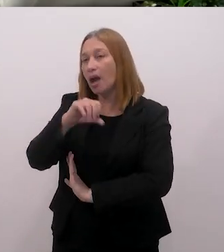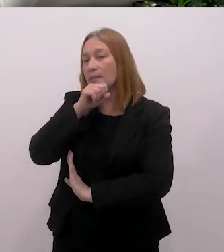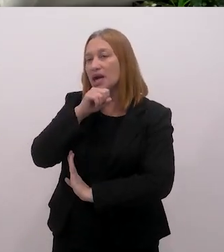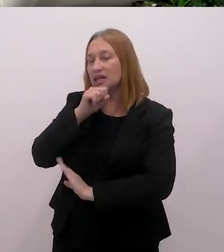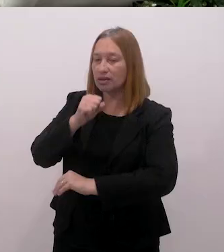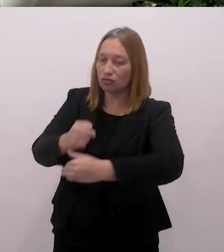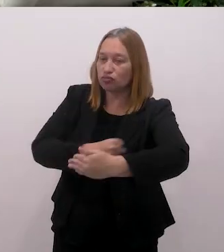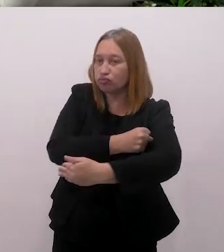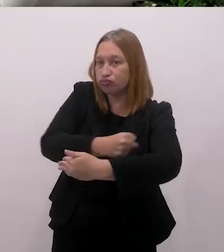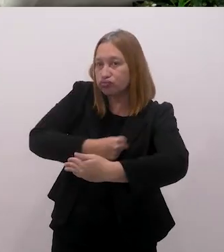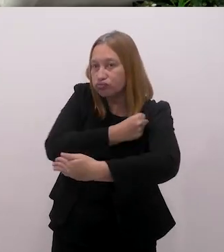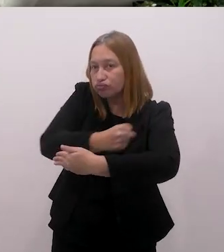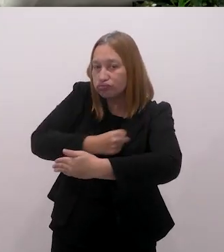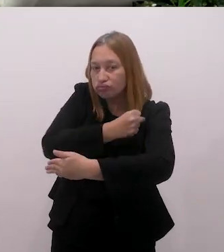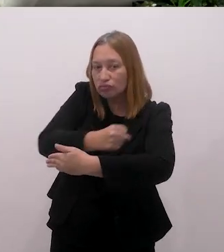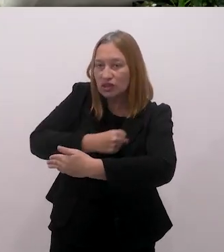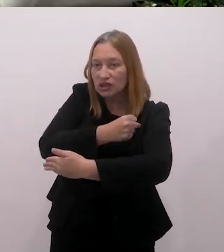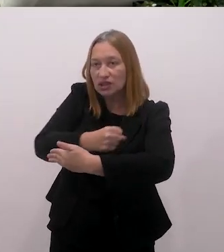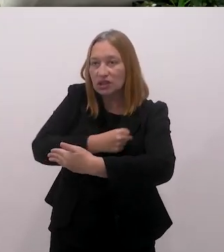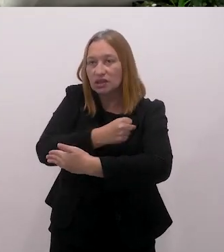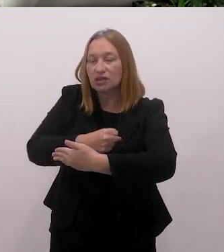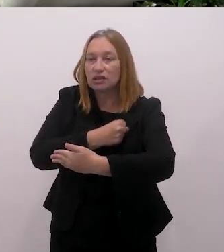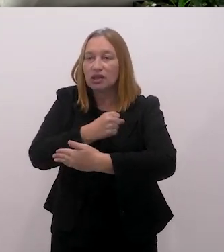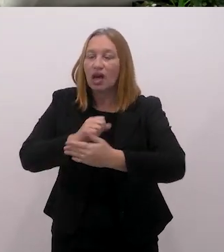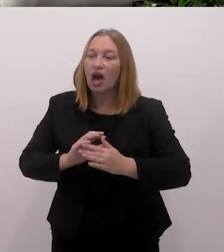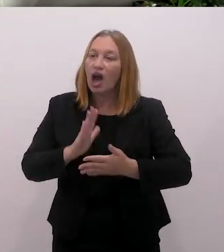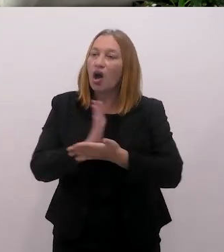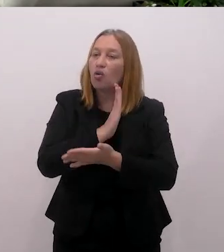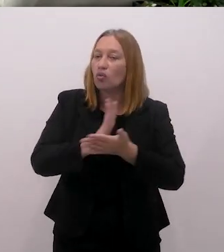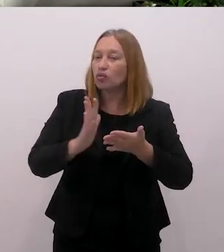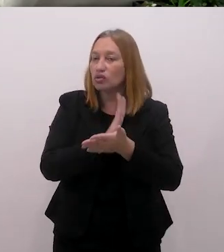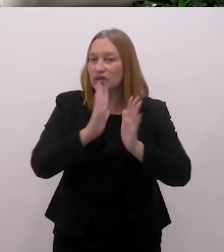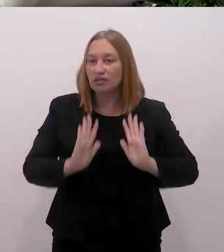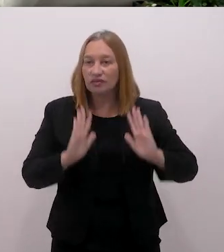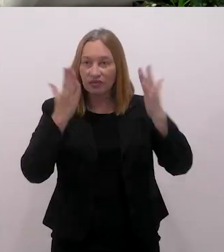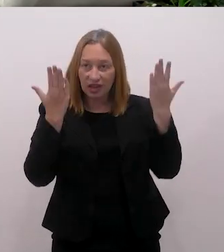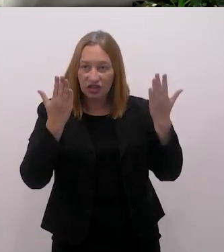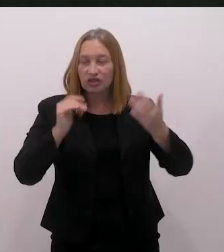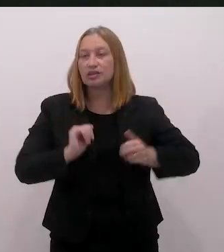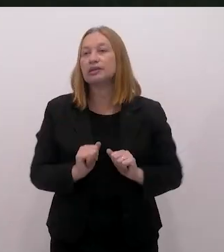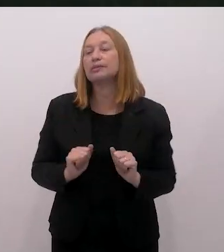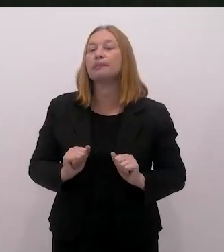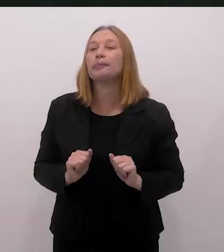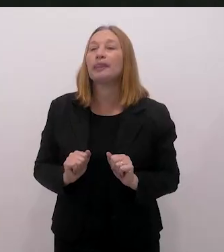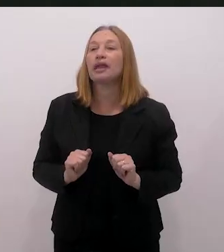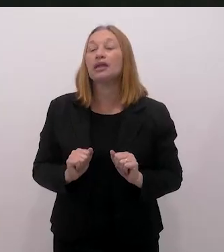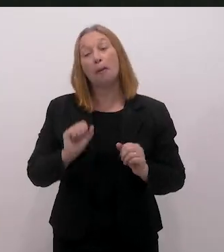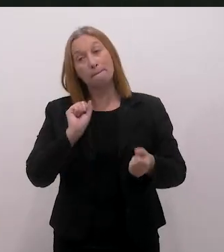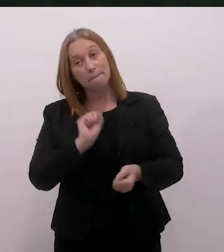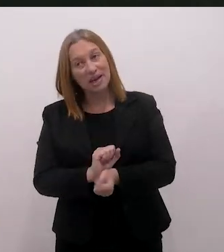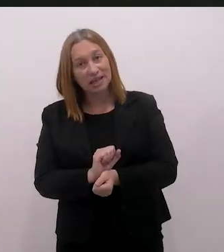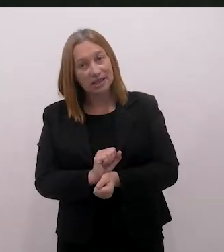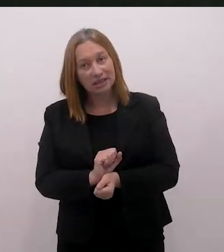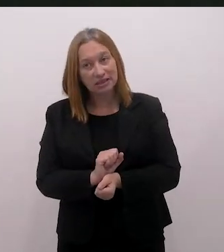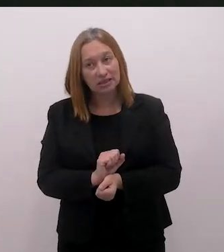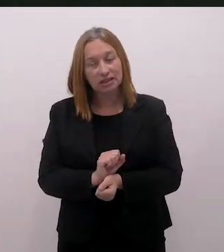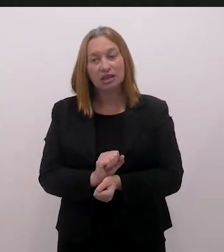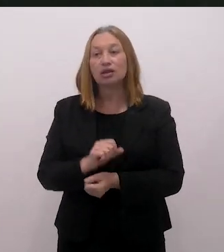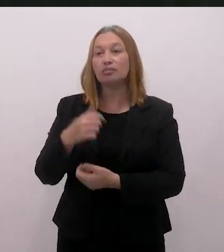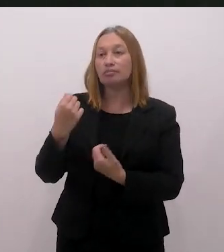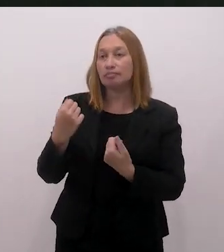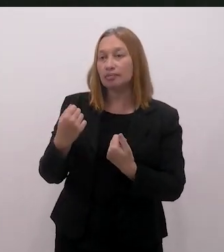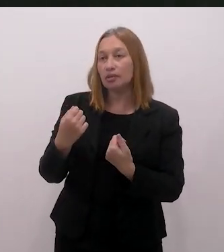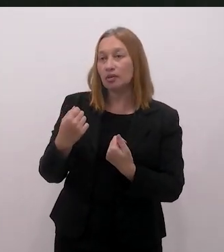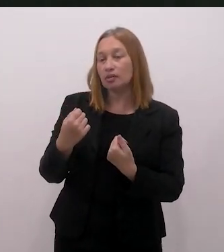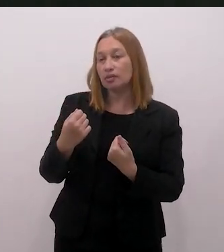ela na cozinha para estar fazendo alguns eventos, né? Que hoje a gente chama de eventos. Parei, né?